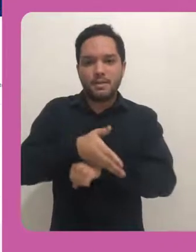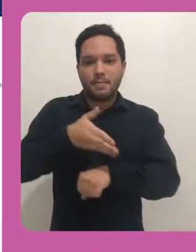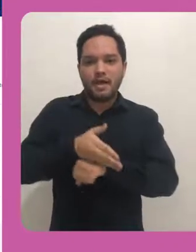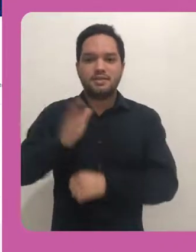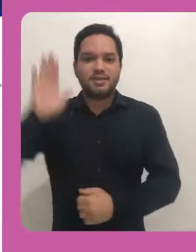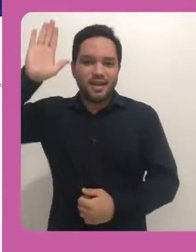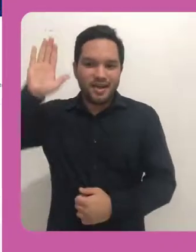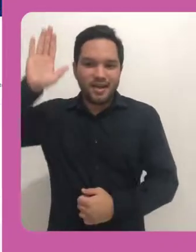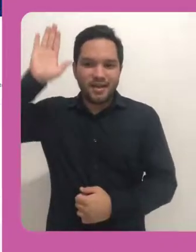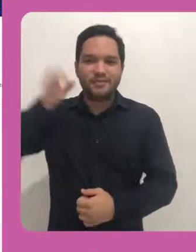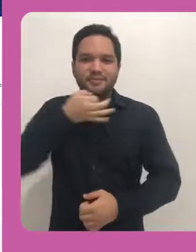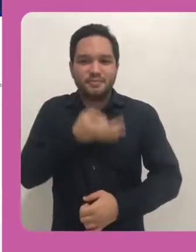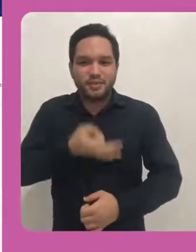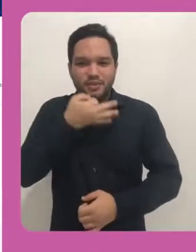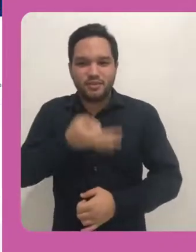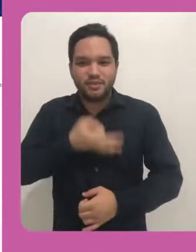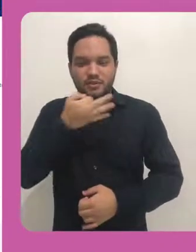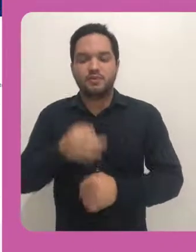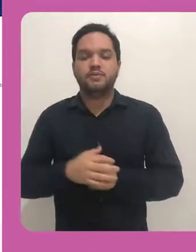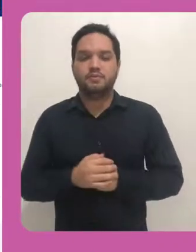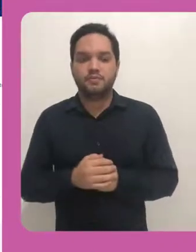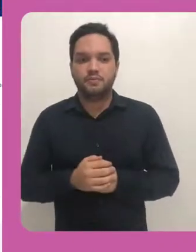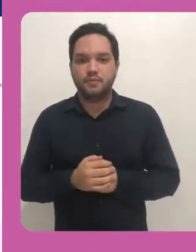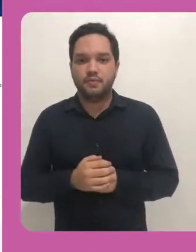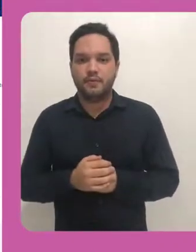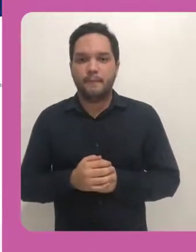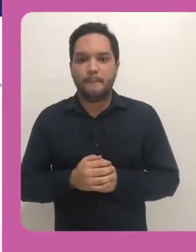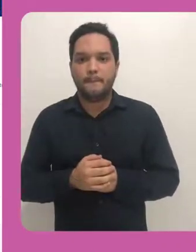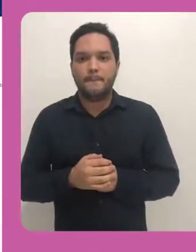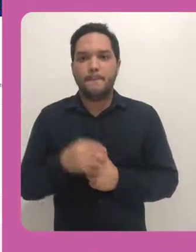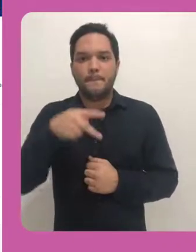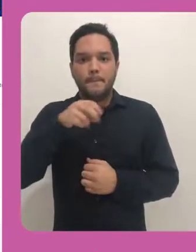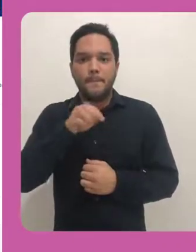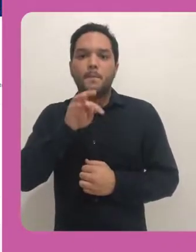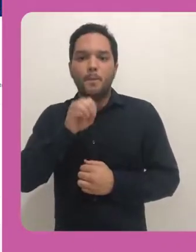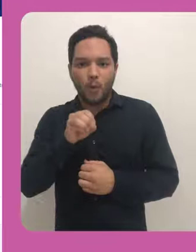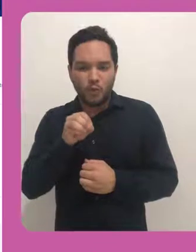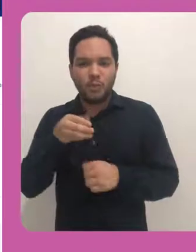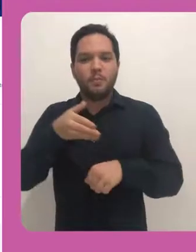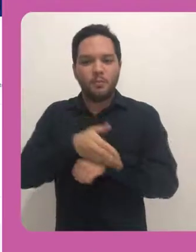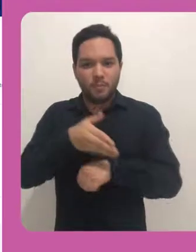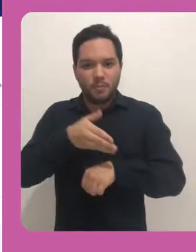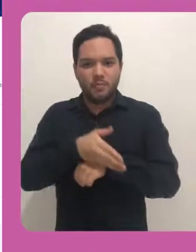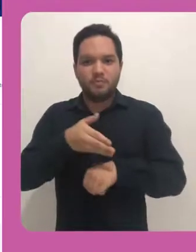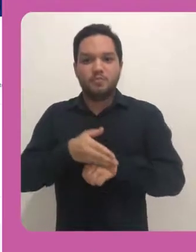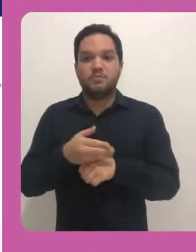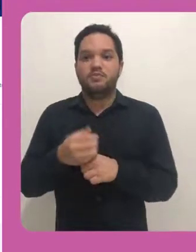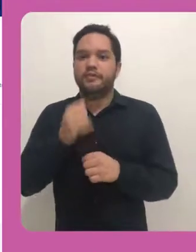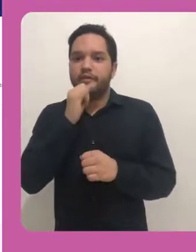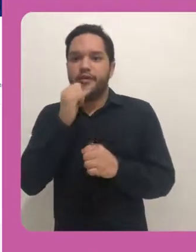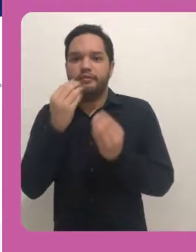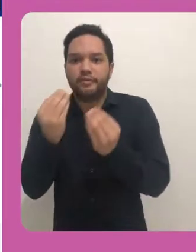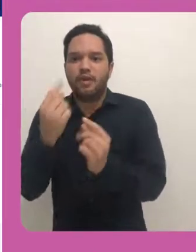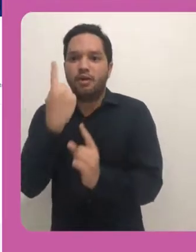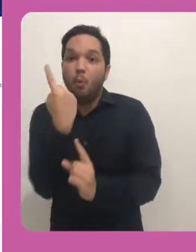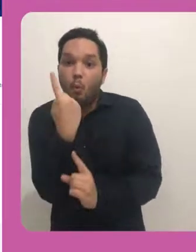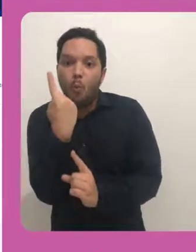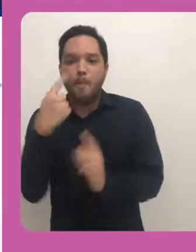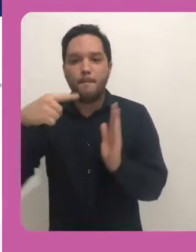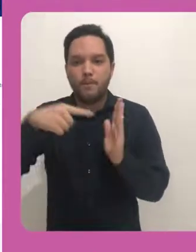participação. Né, um ponto de participação, esse ponto, sei lá, vale um